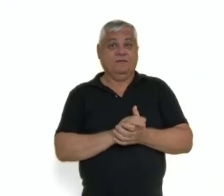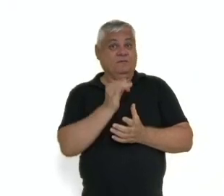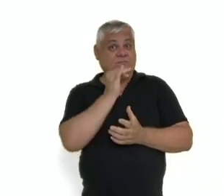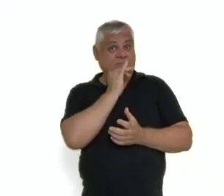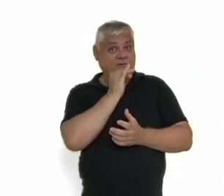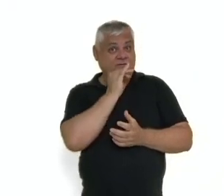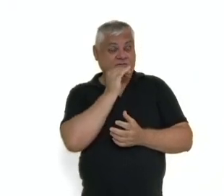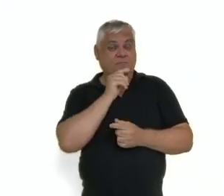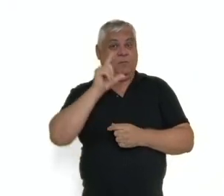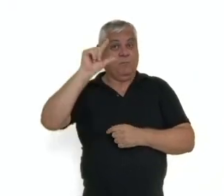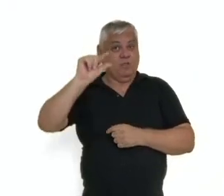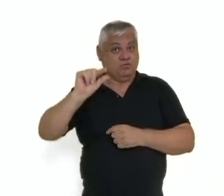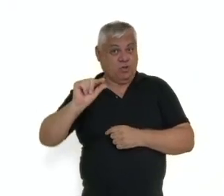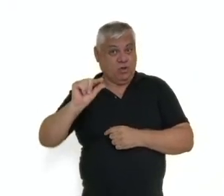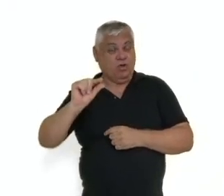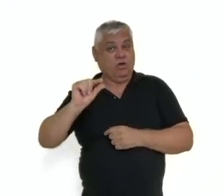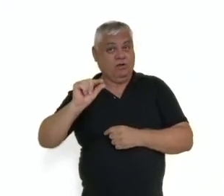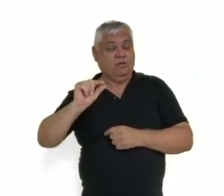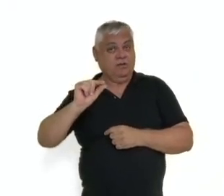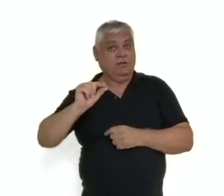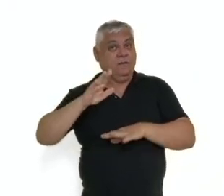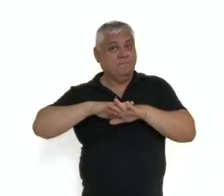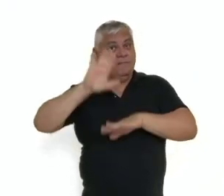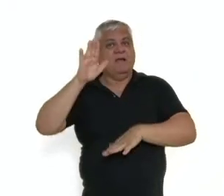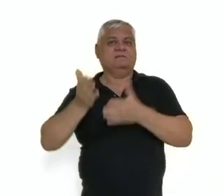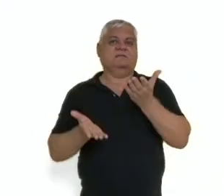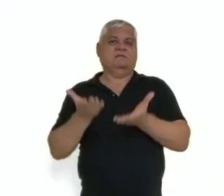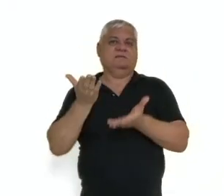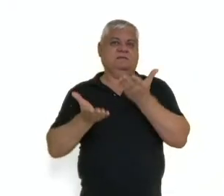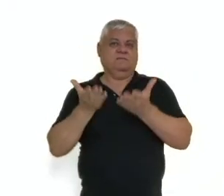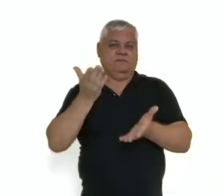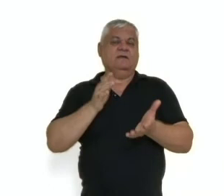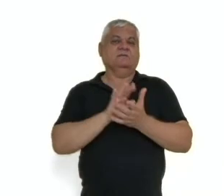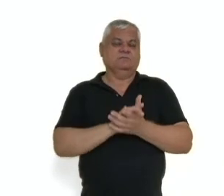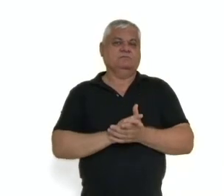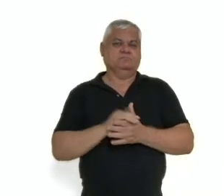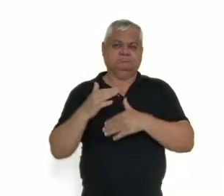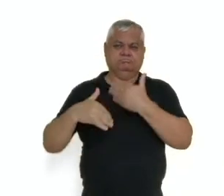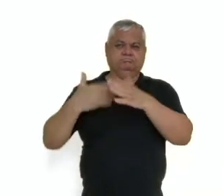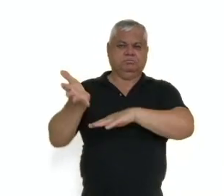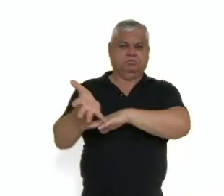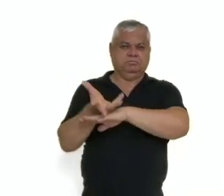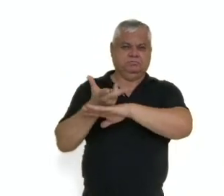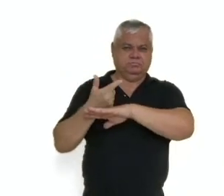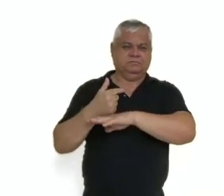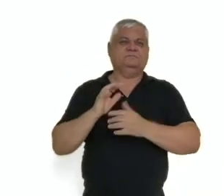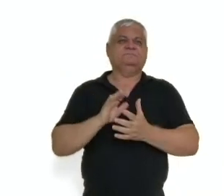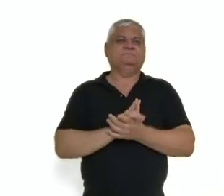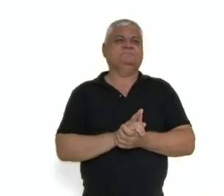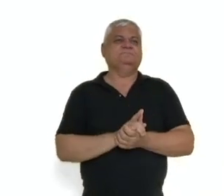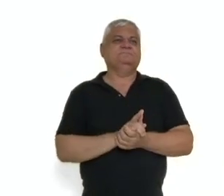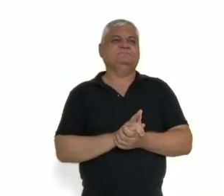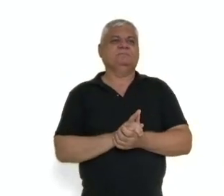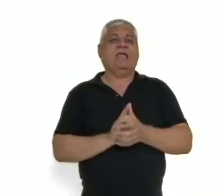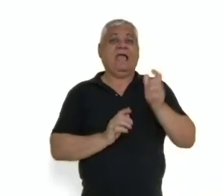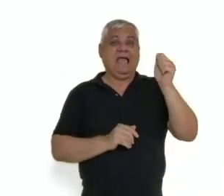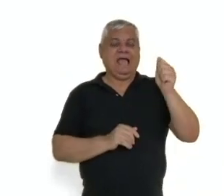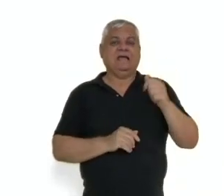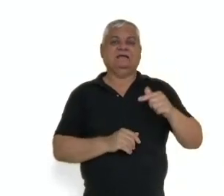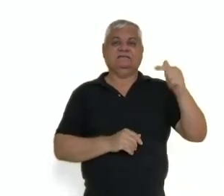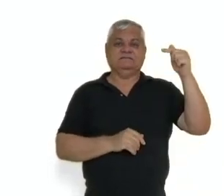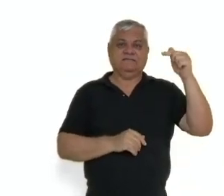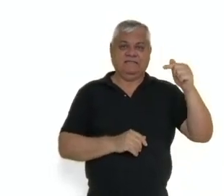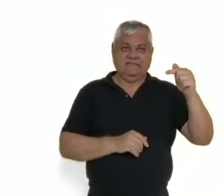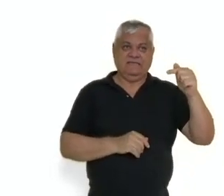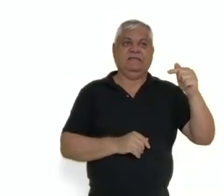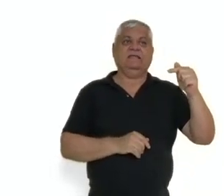Quanto menor, né, mais equilibrado vai ser o desempenho dessa dupla. Então, a dupla A, olha